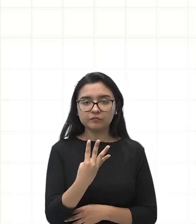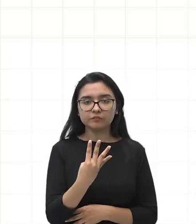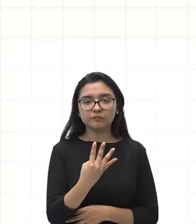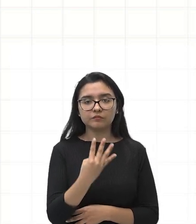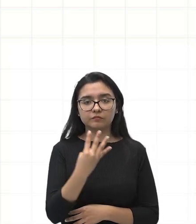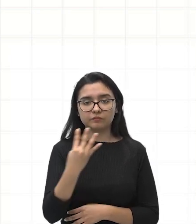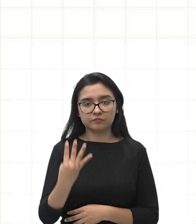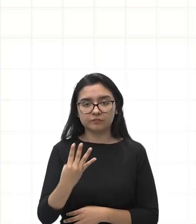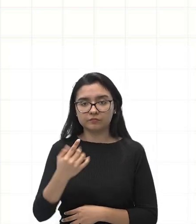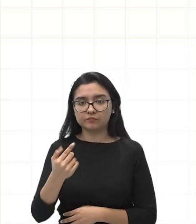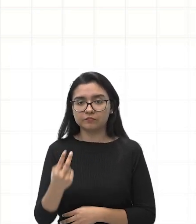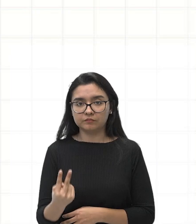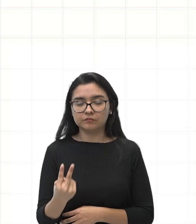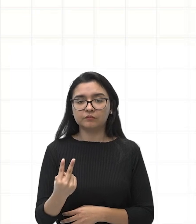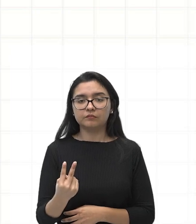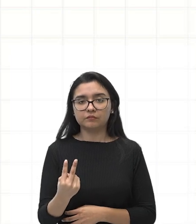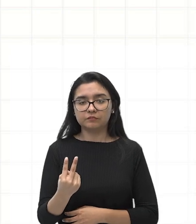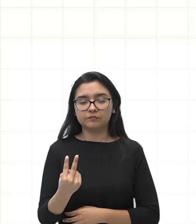1,442